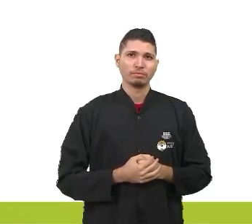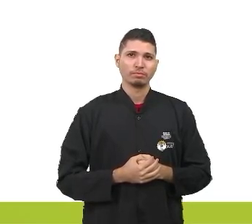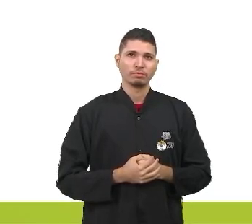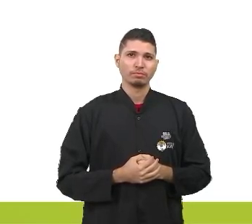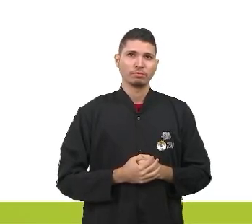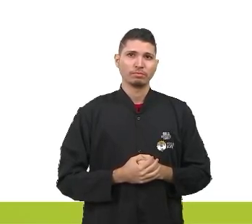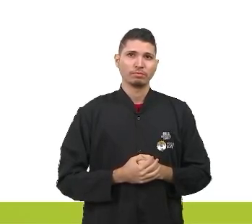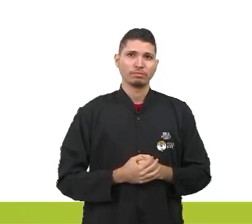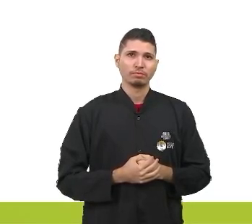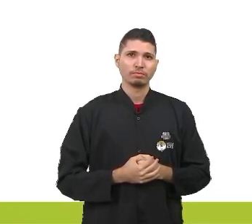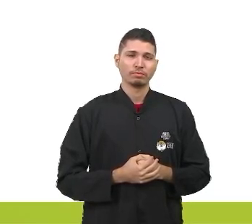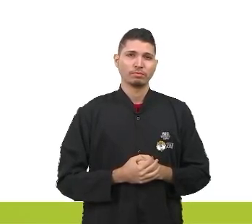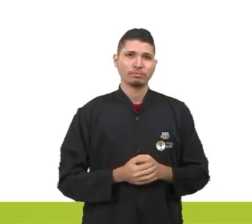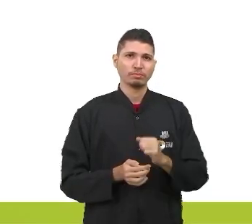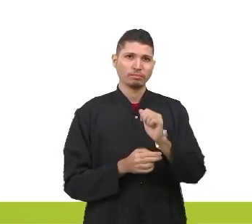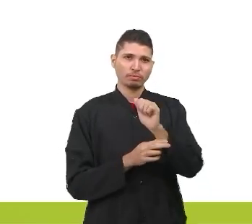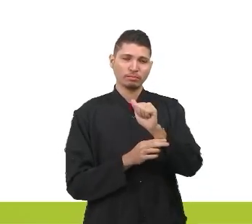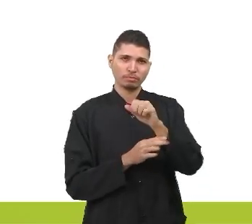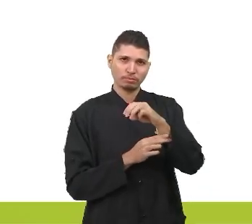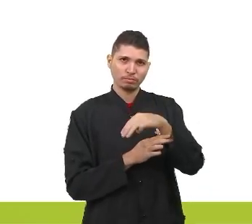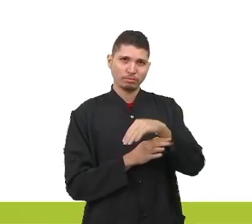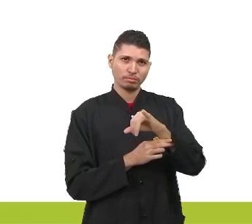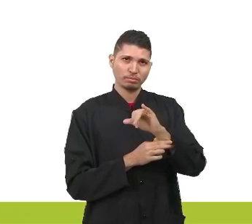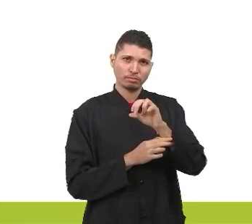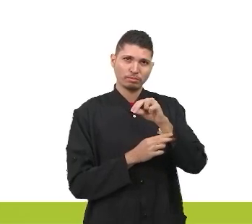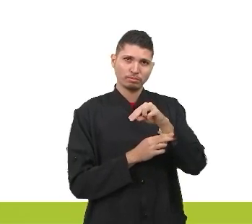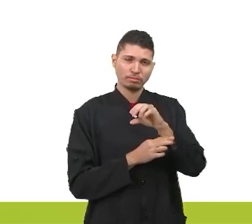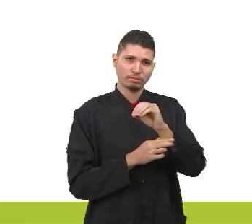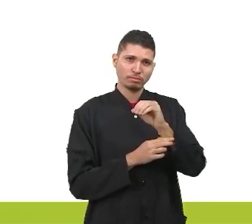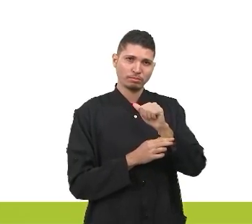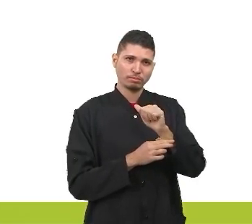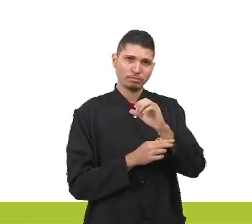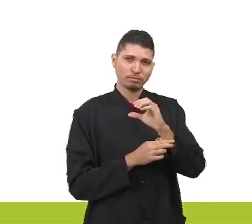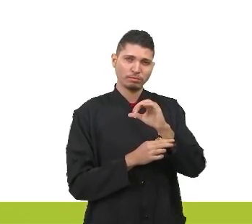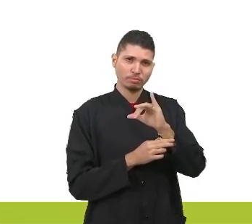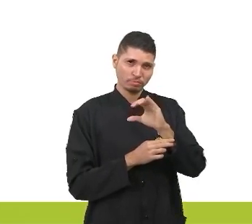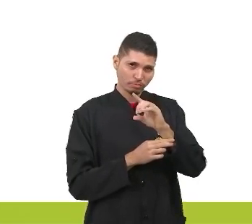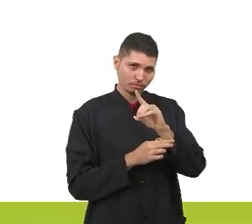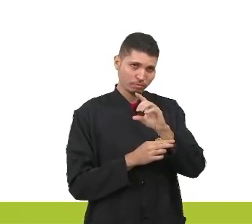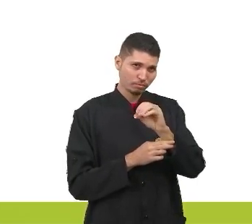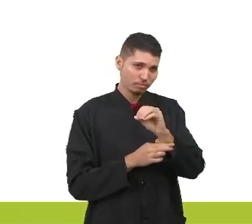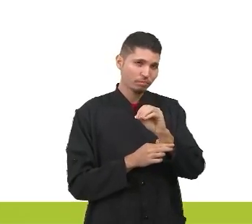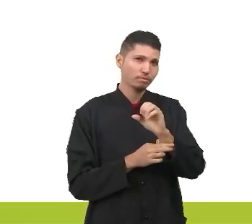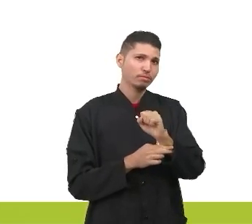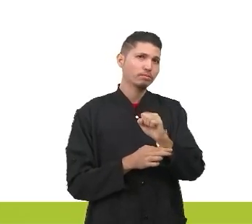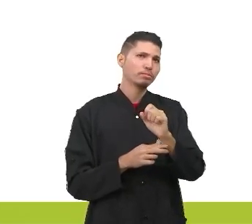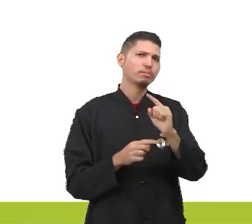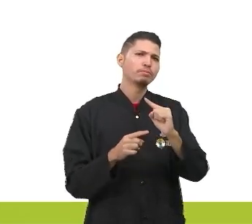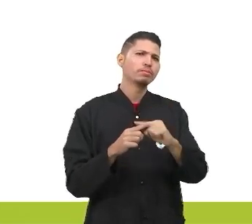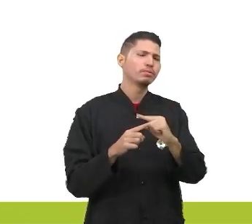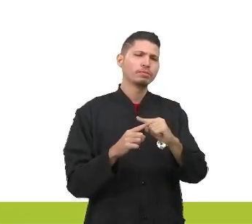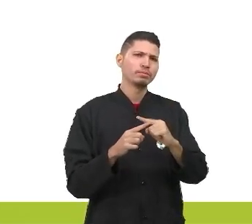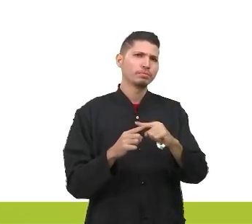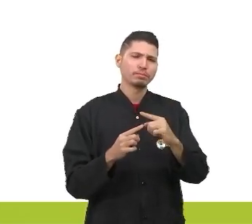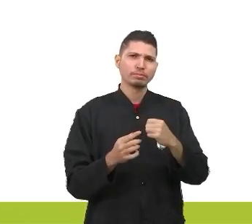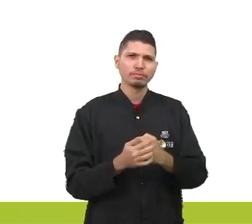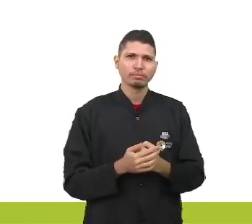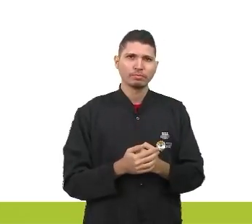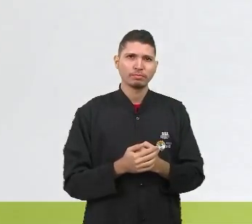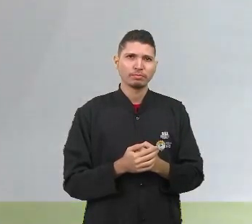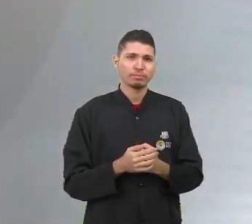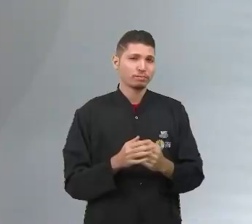servem os aminoácidos? Nós vamos ter aminoácidos com todas as